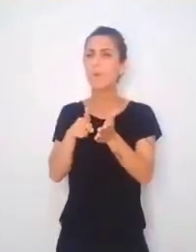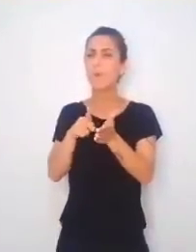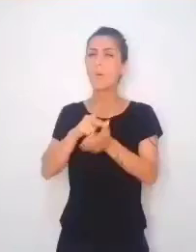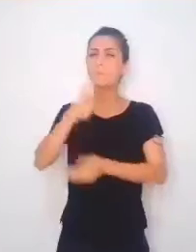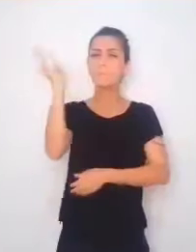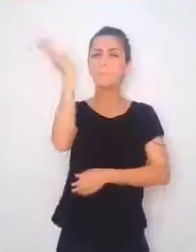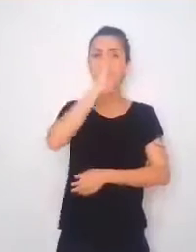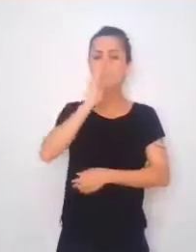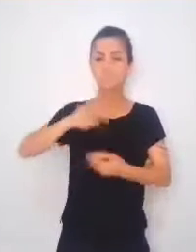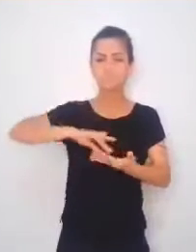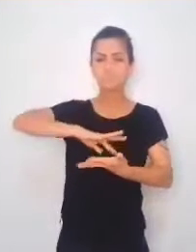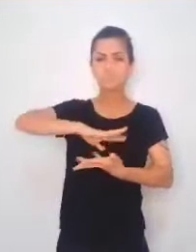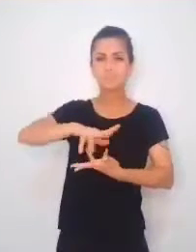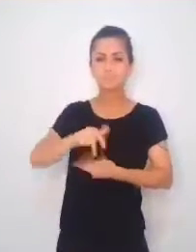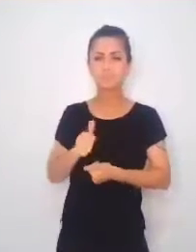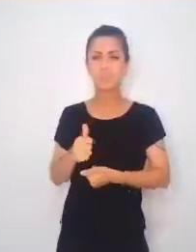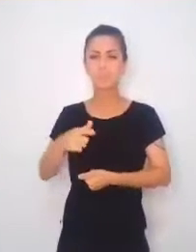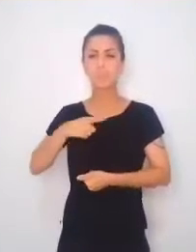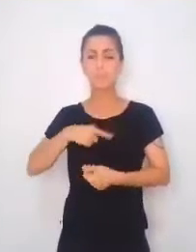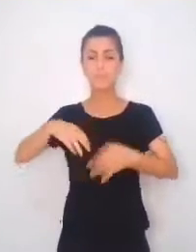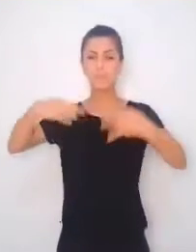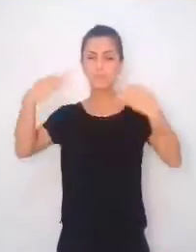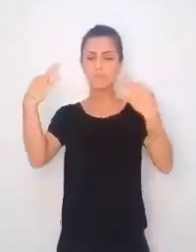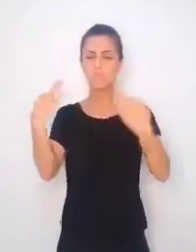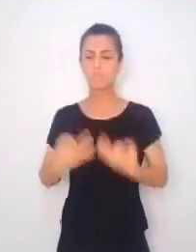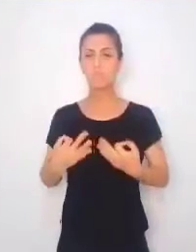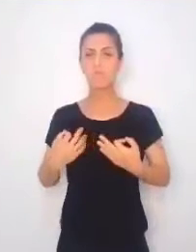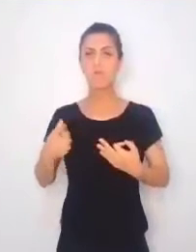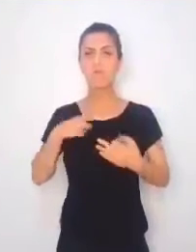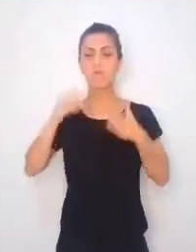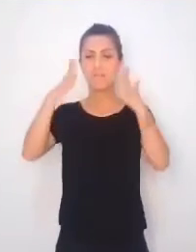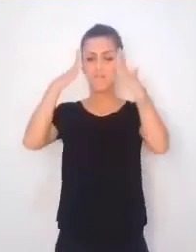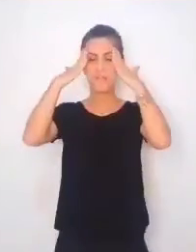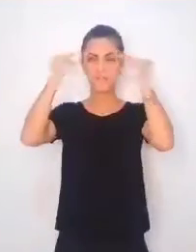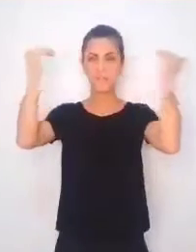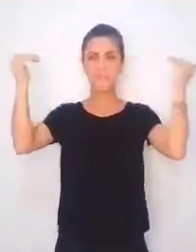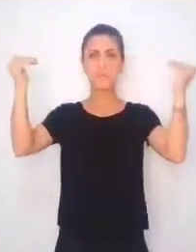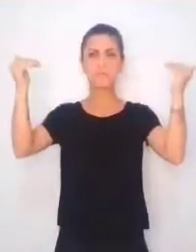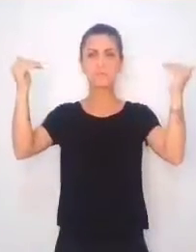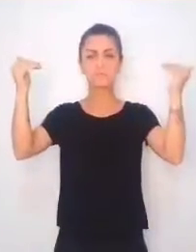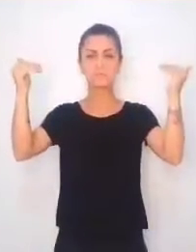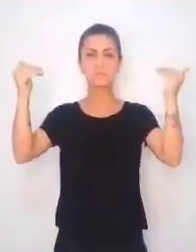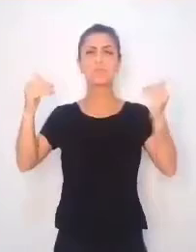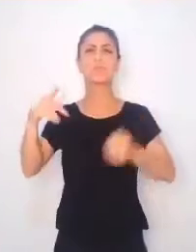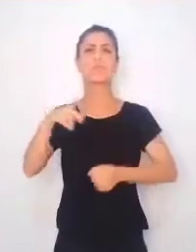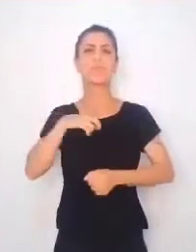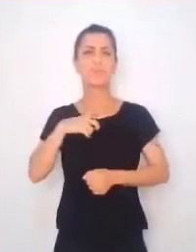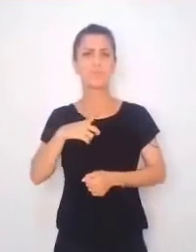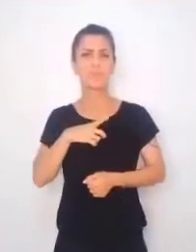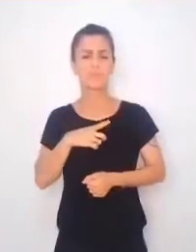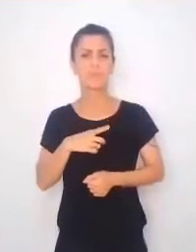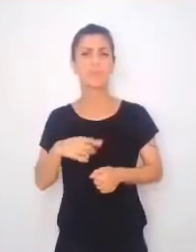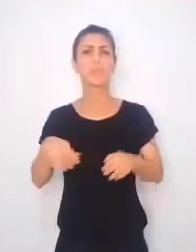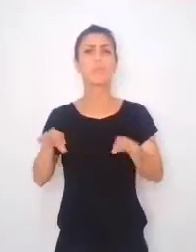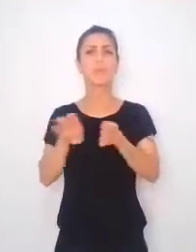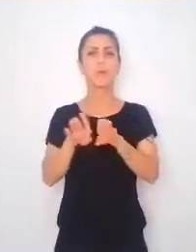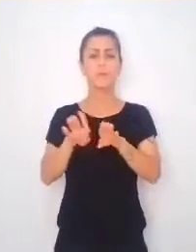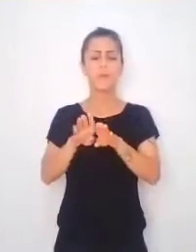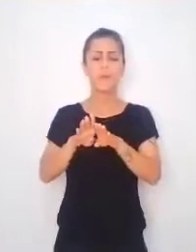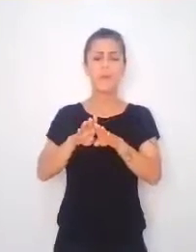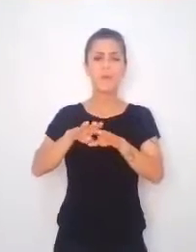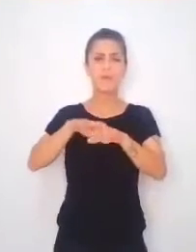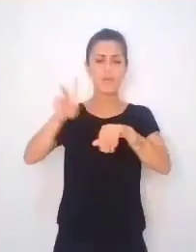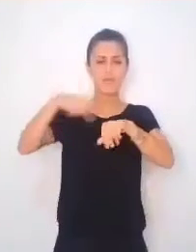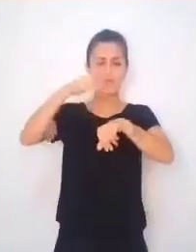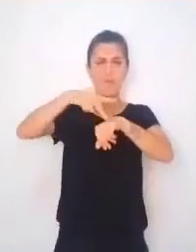sabe, era um cara que tinha que estar estourado na rede nacional por conta dessas composições lindas,